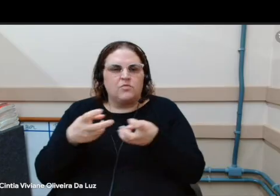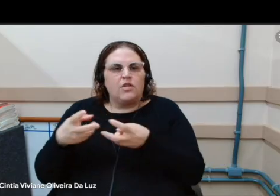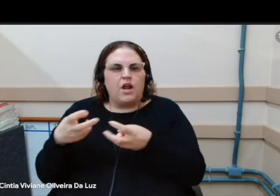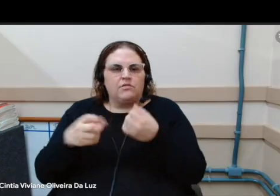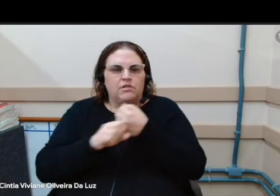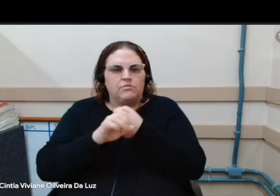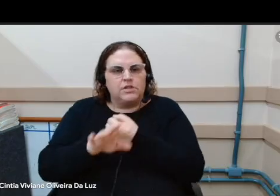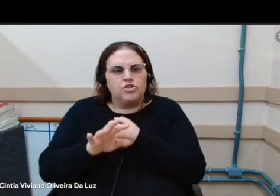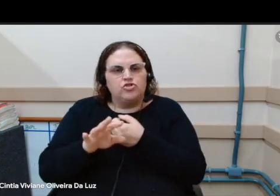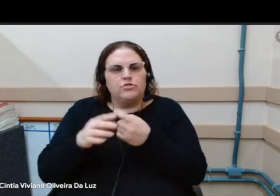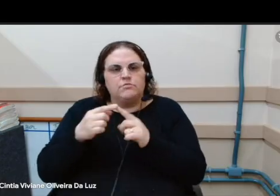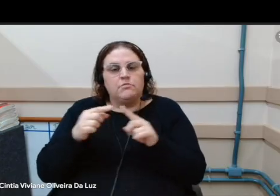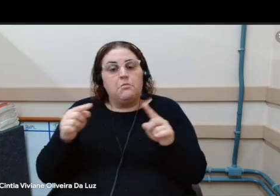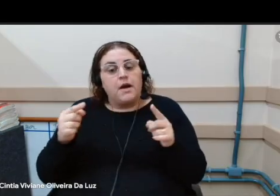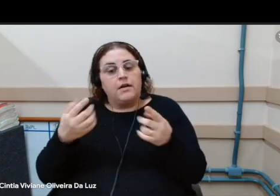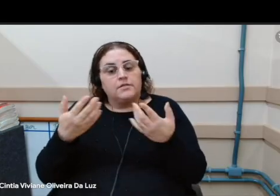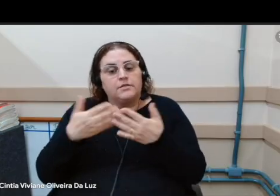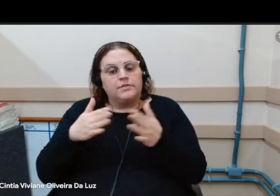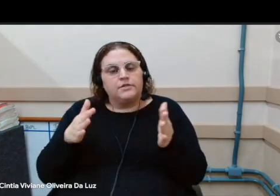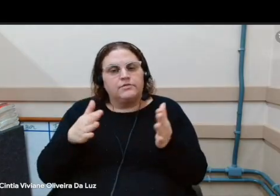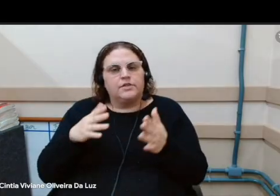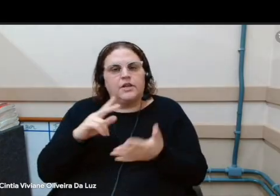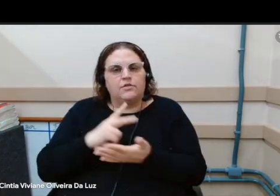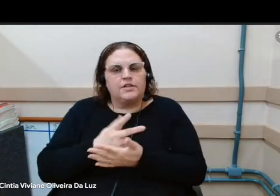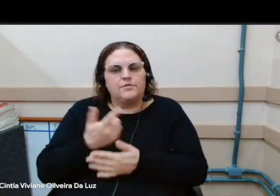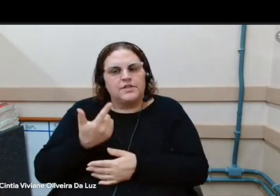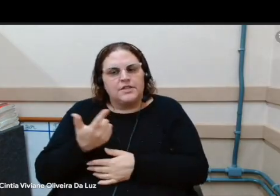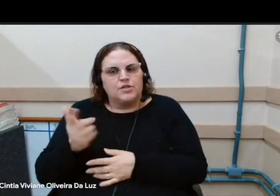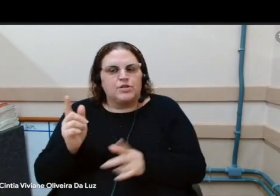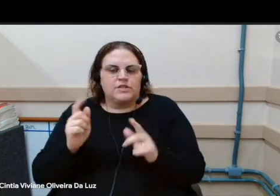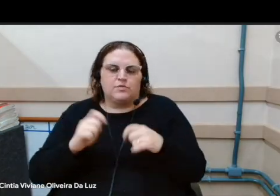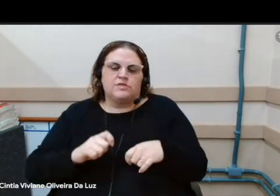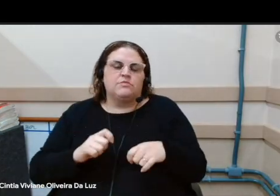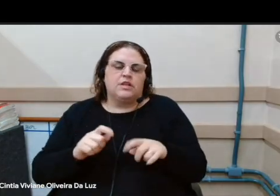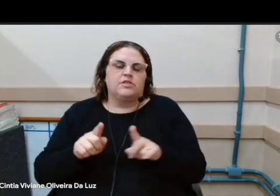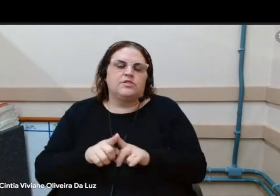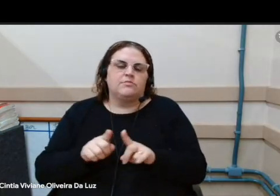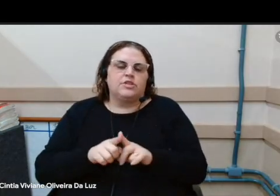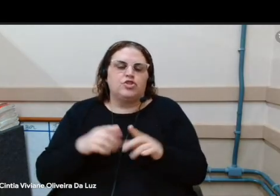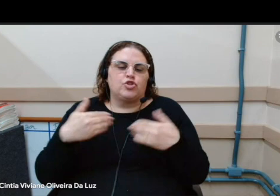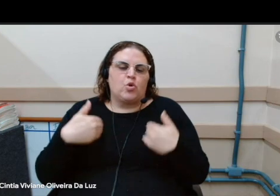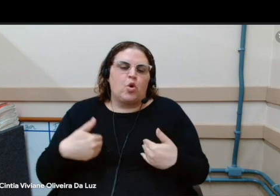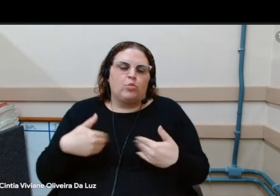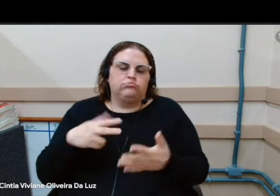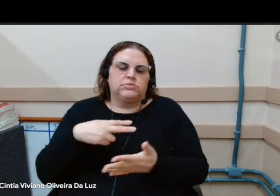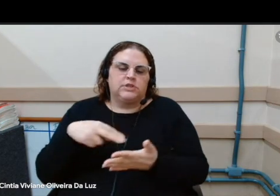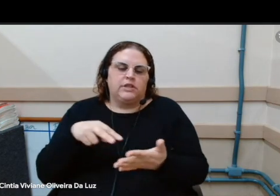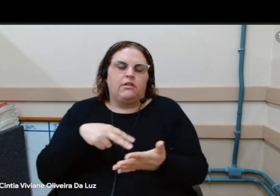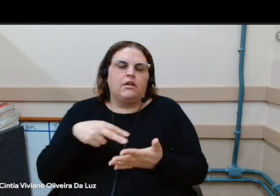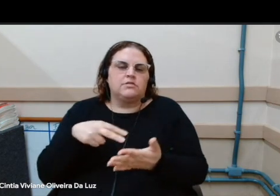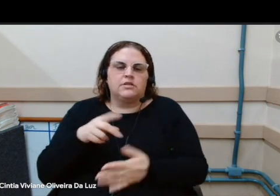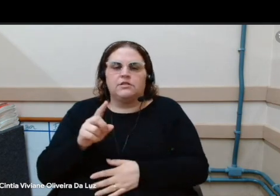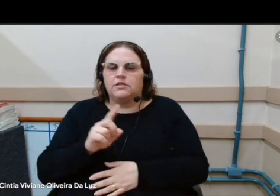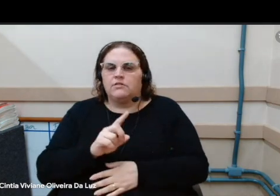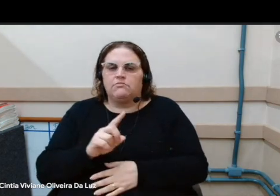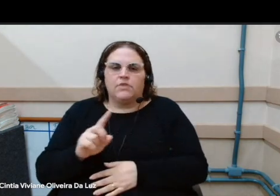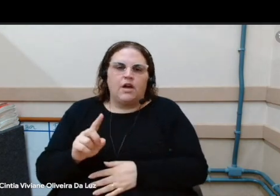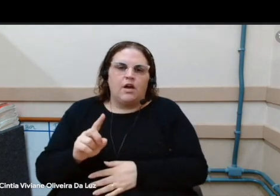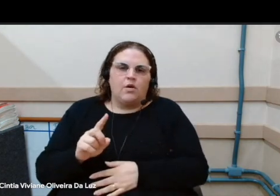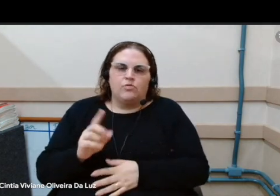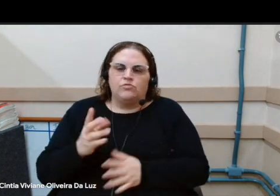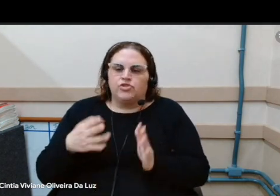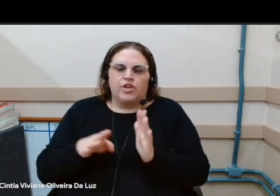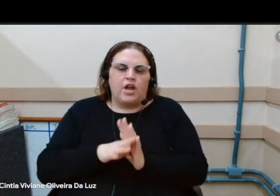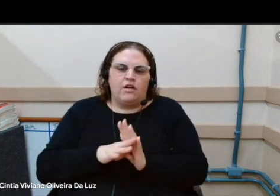mas essa abertura que vem para essas outras possibilidades aí de Corpos e de danças que